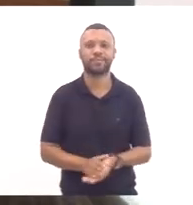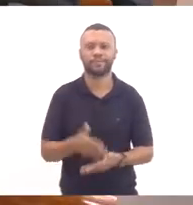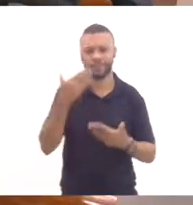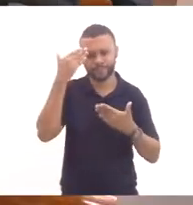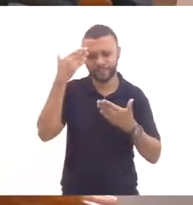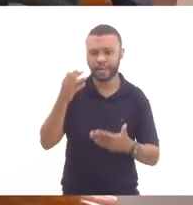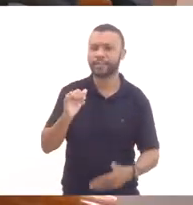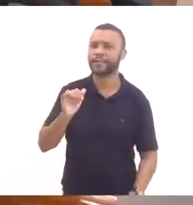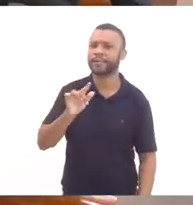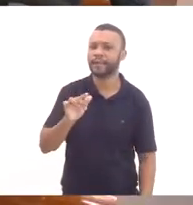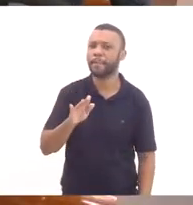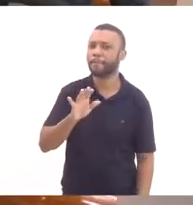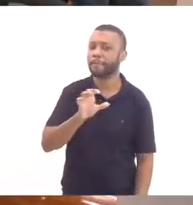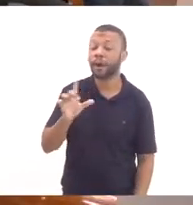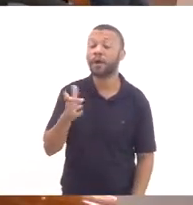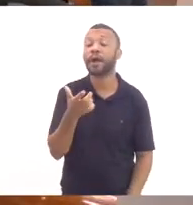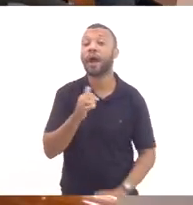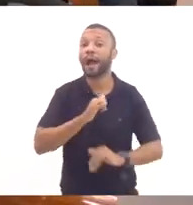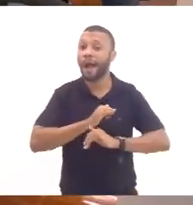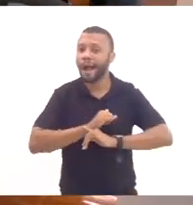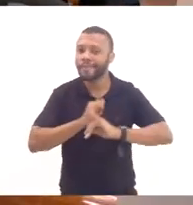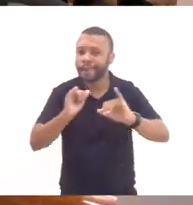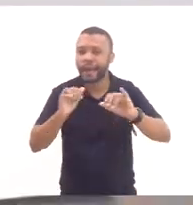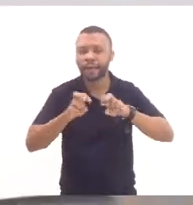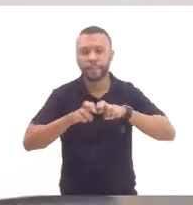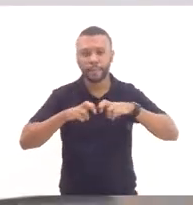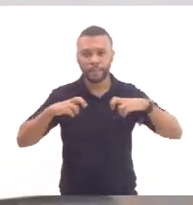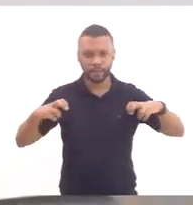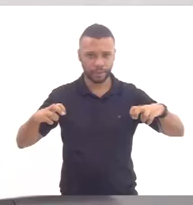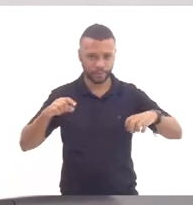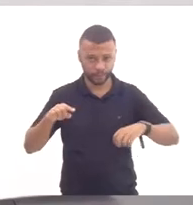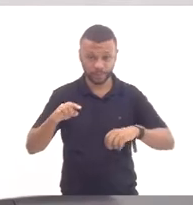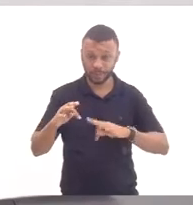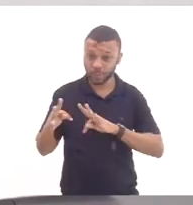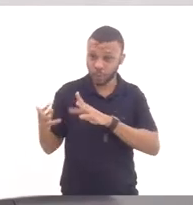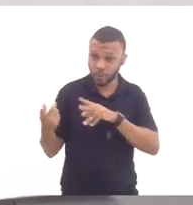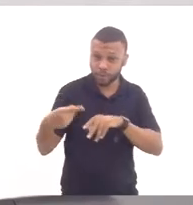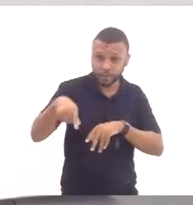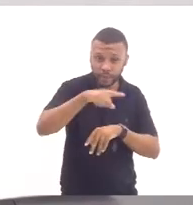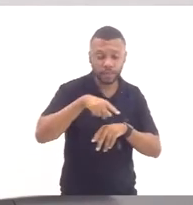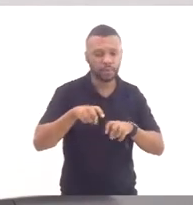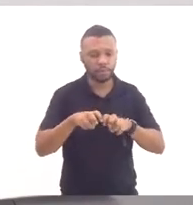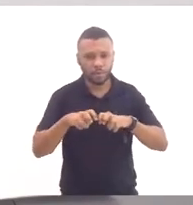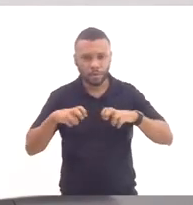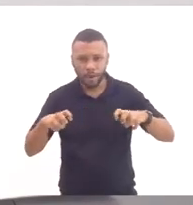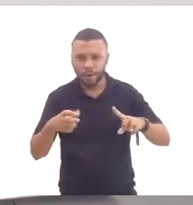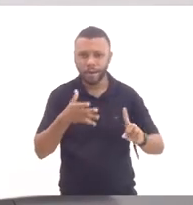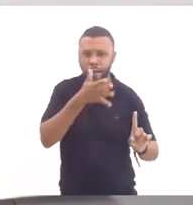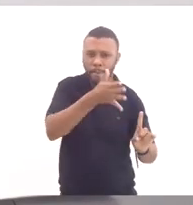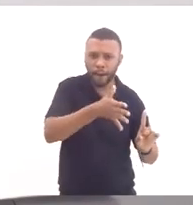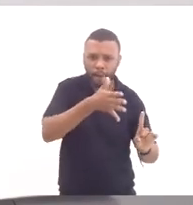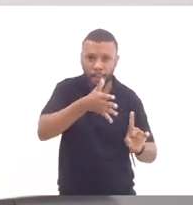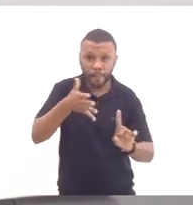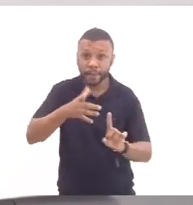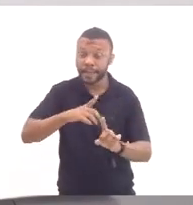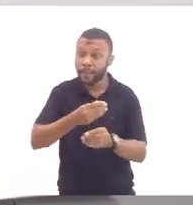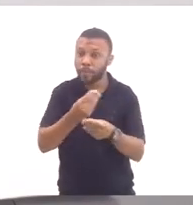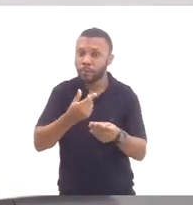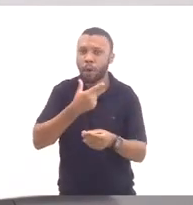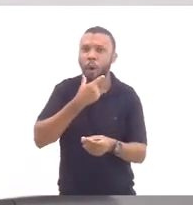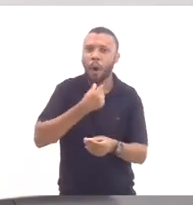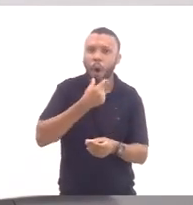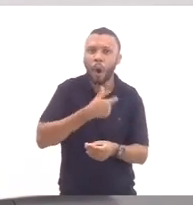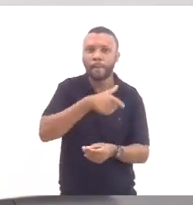Isabel. Só avisar aqui para a mesa, todos que estão na mesa vão falar, mas como tem muito homem,